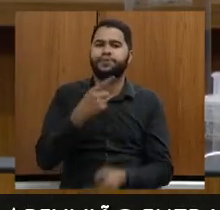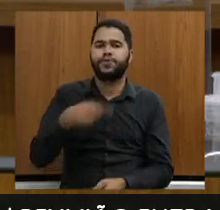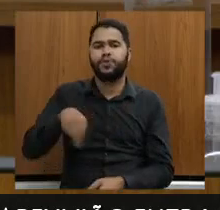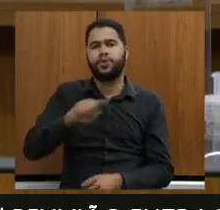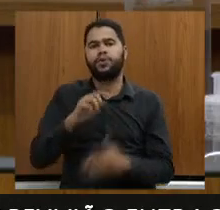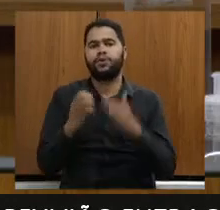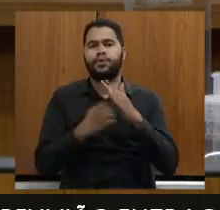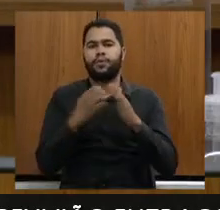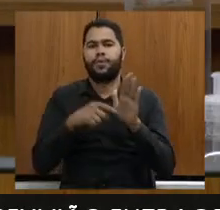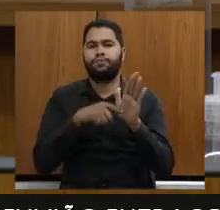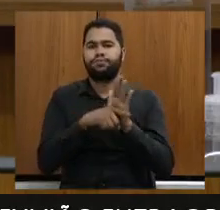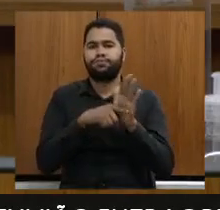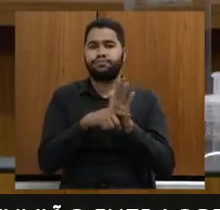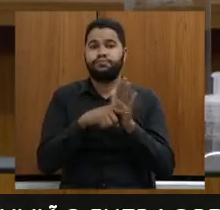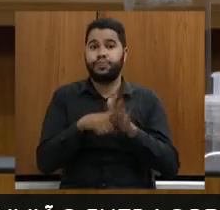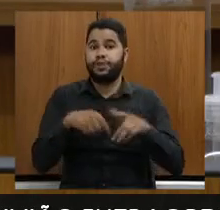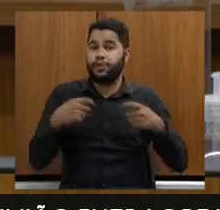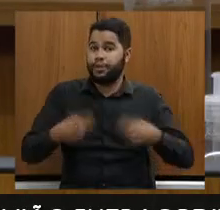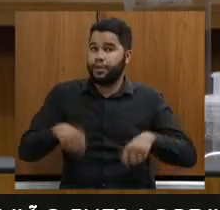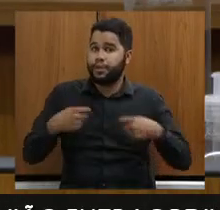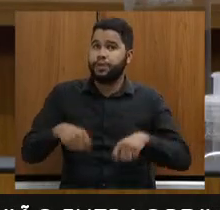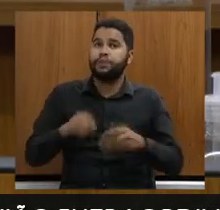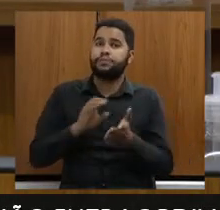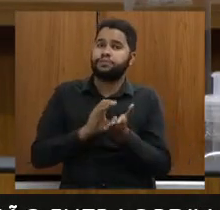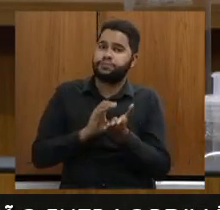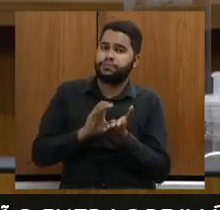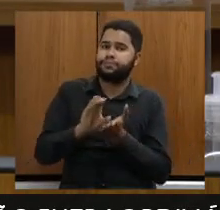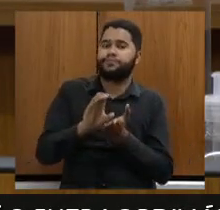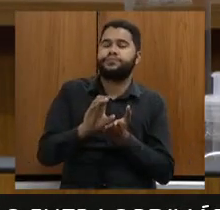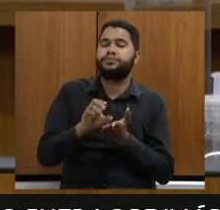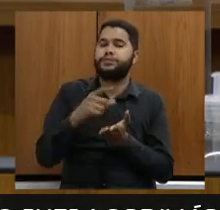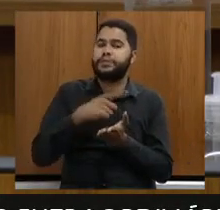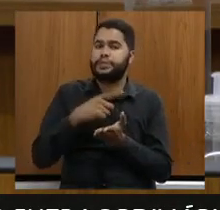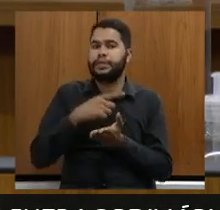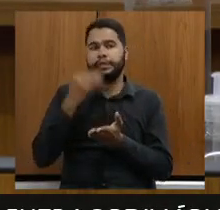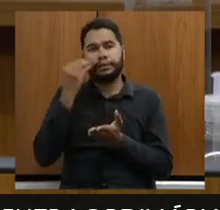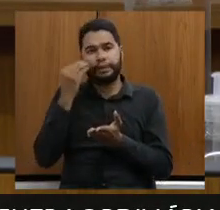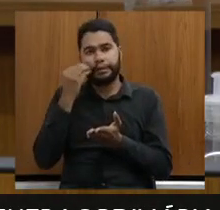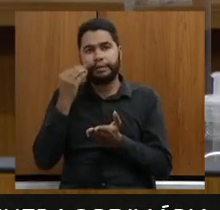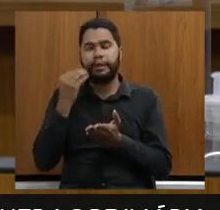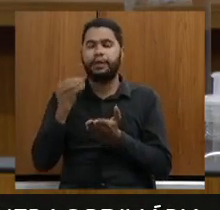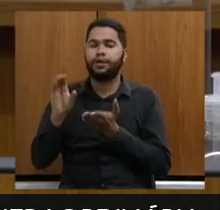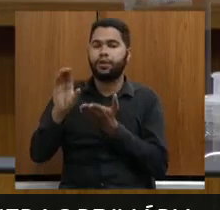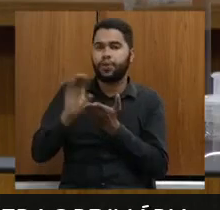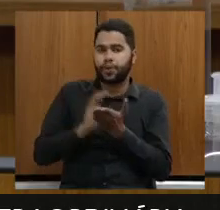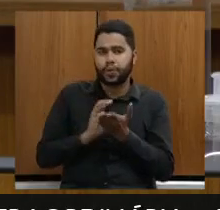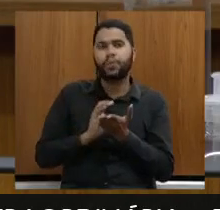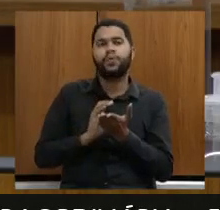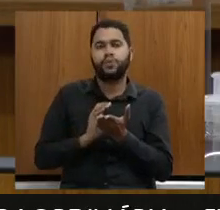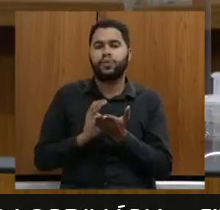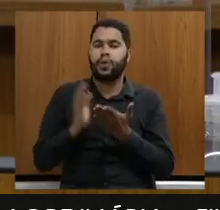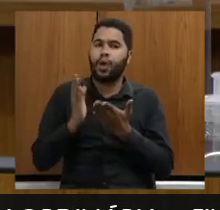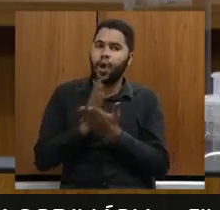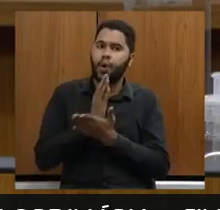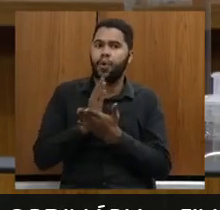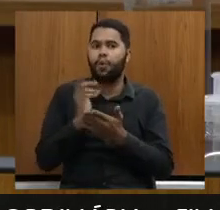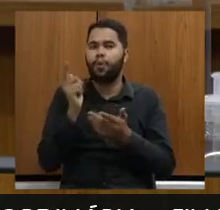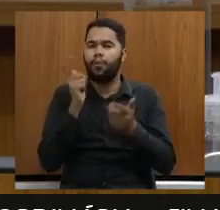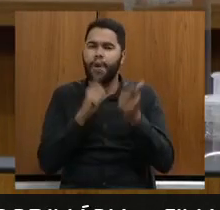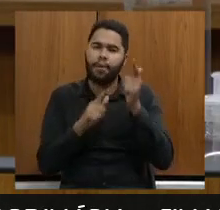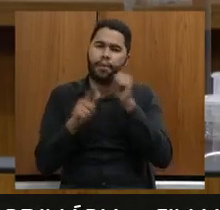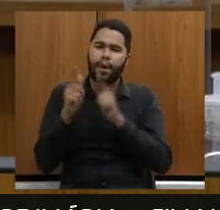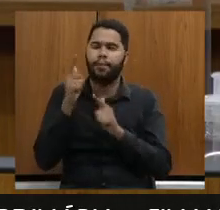nossa empresa de pesquisa que tá precisando de investimentos a gente tem buscado recursos do governo acho que ele alguma coisa que vai